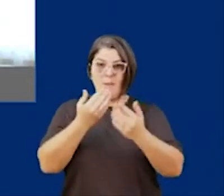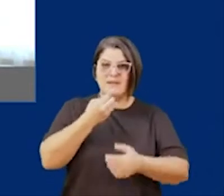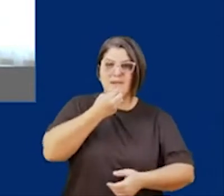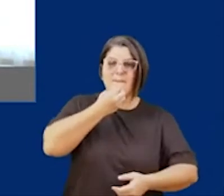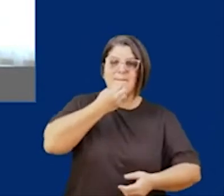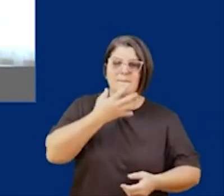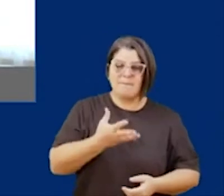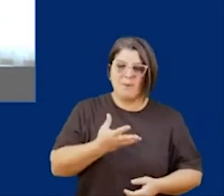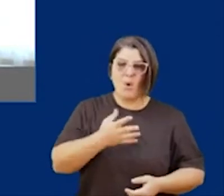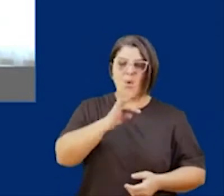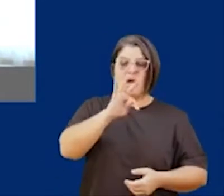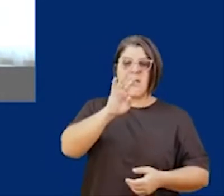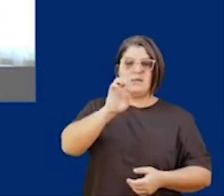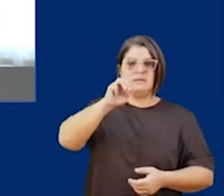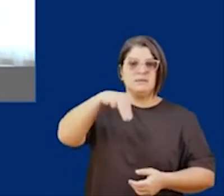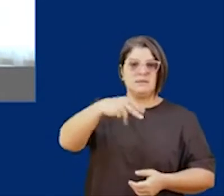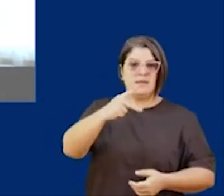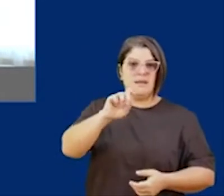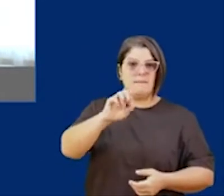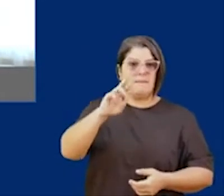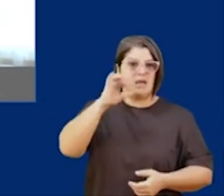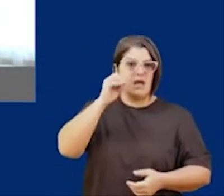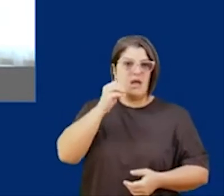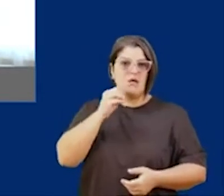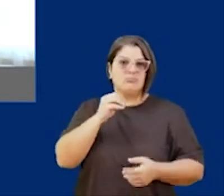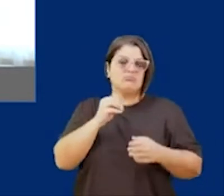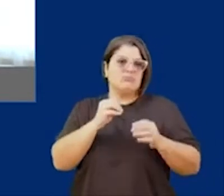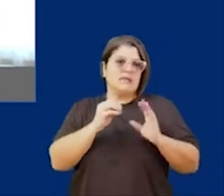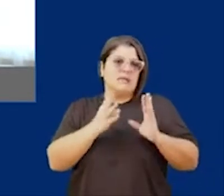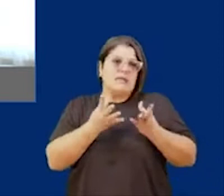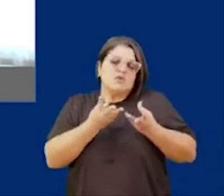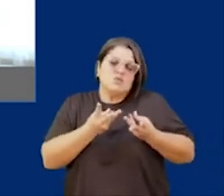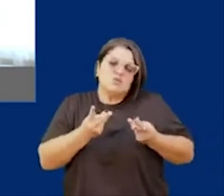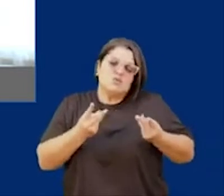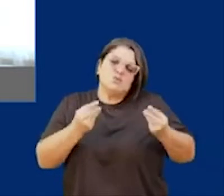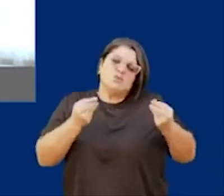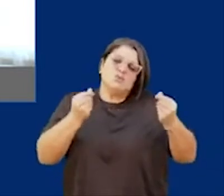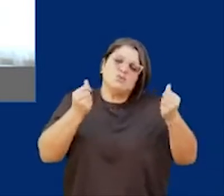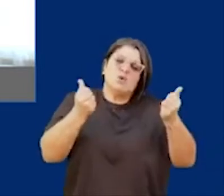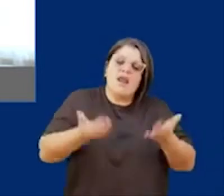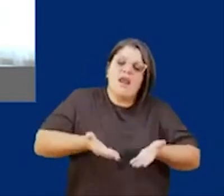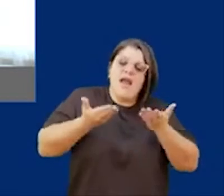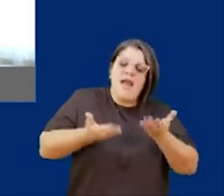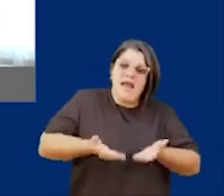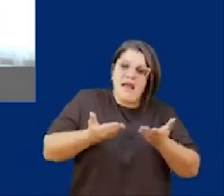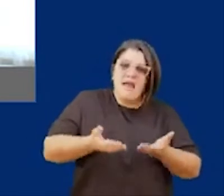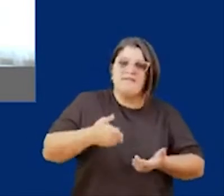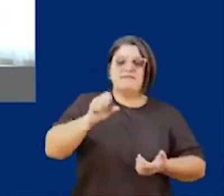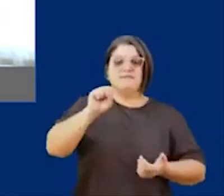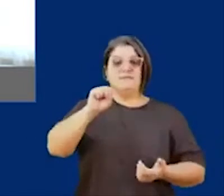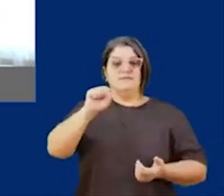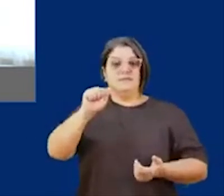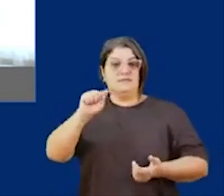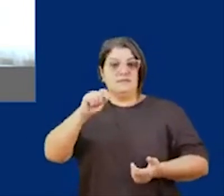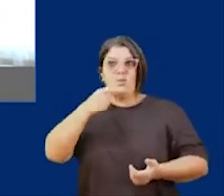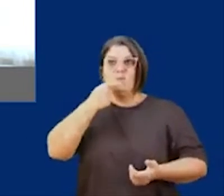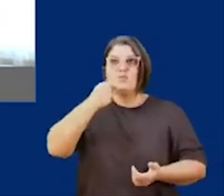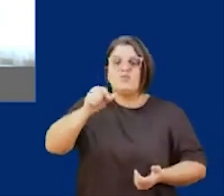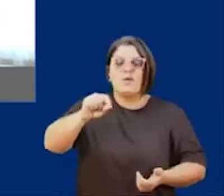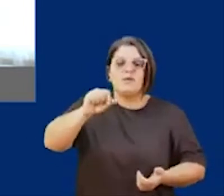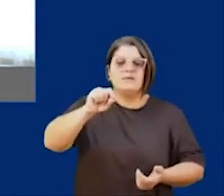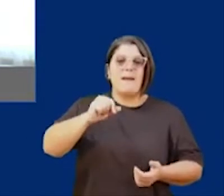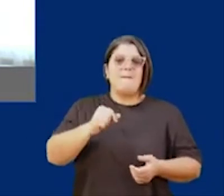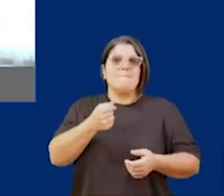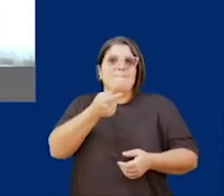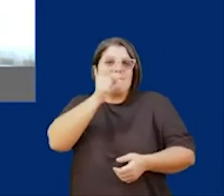muito exagerados, né, e com a quantidade mínima de sal, que é bom tanto para os adultos quanto para as crianças, a comida pode ser a mesma,